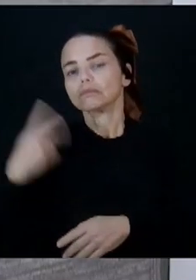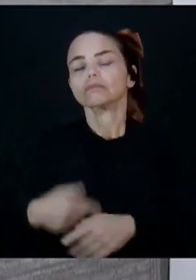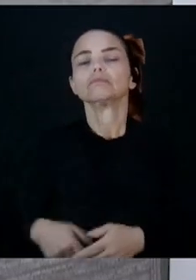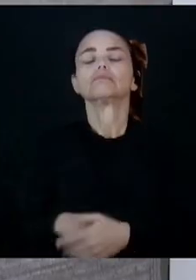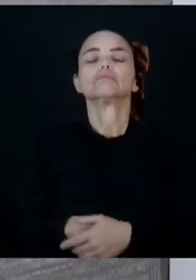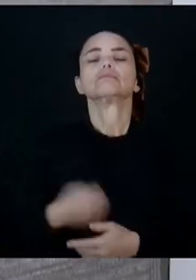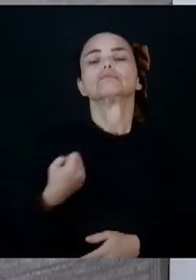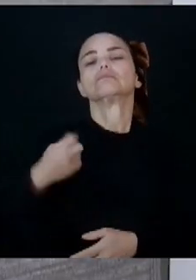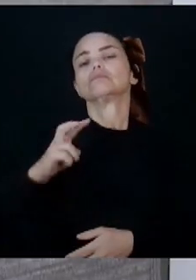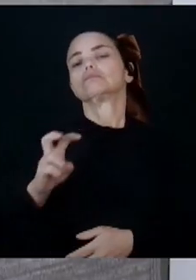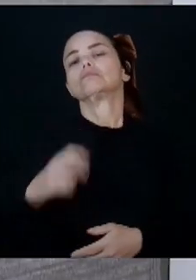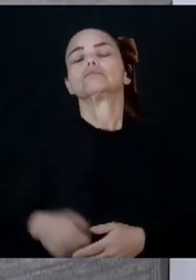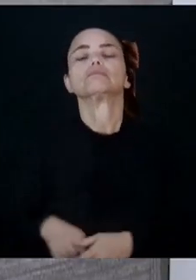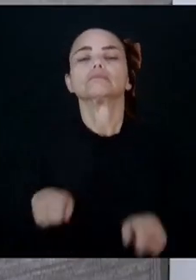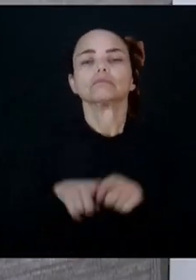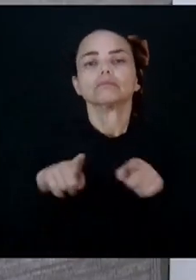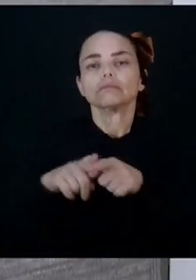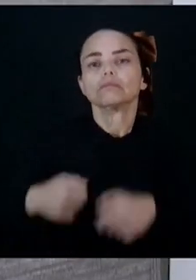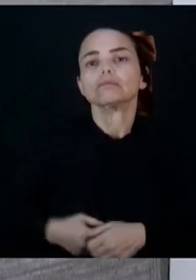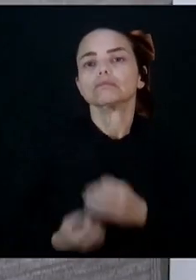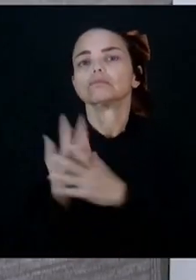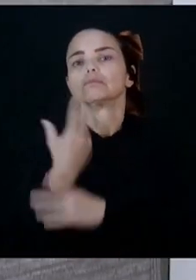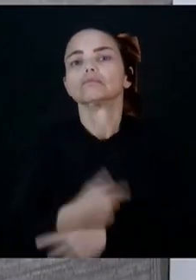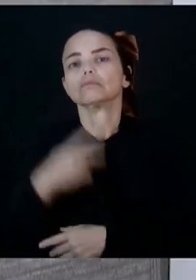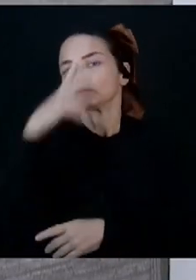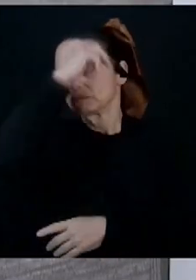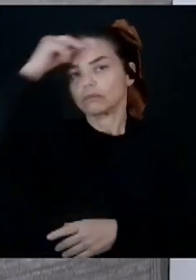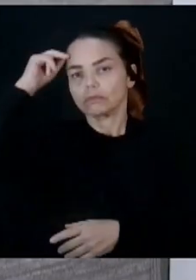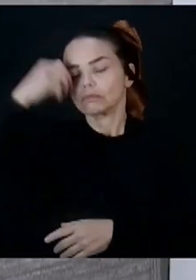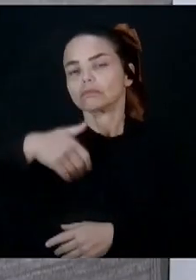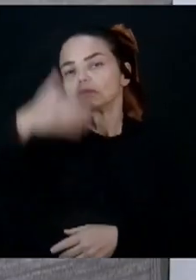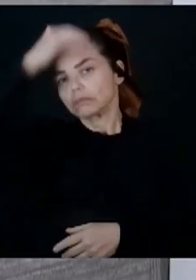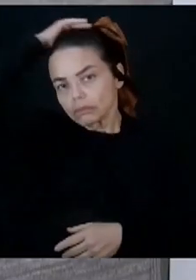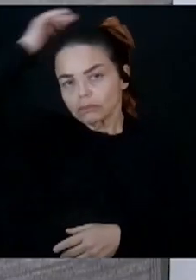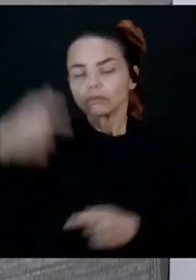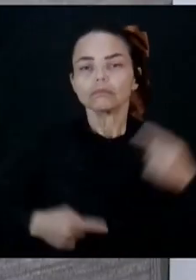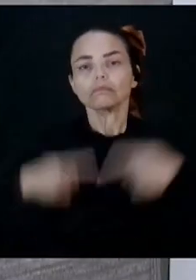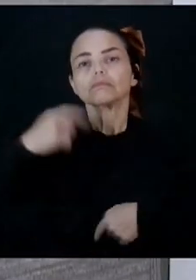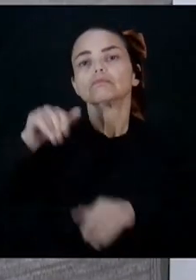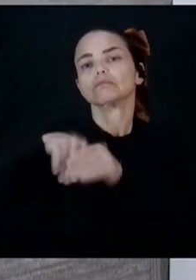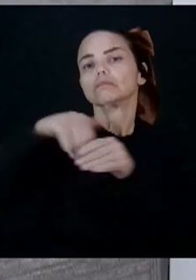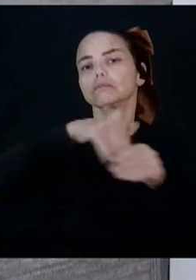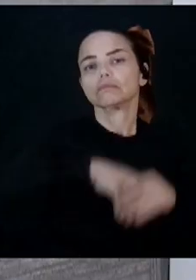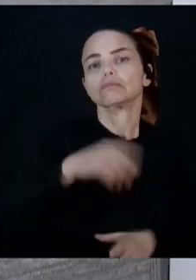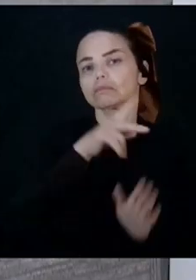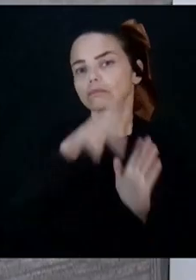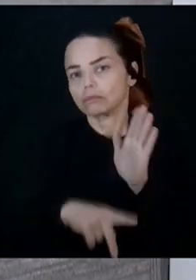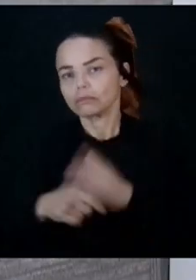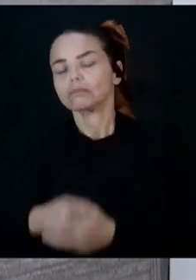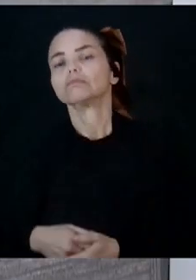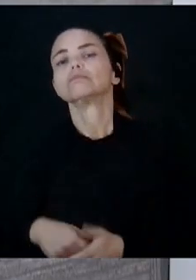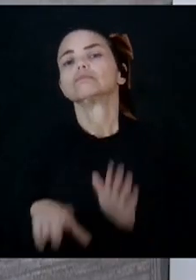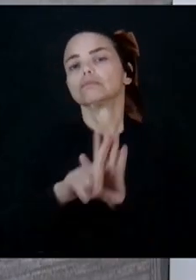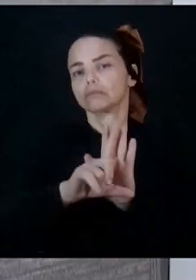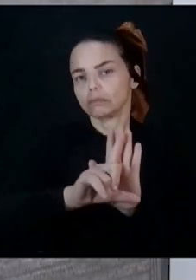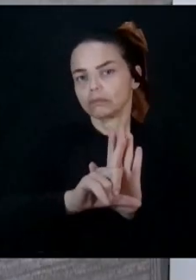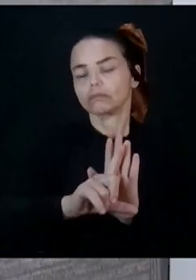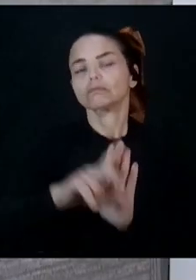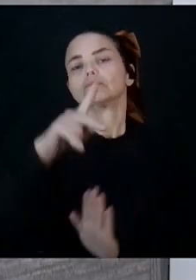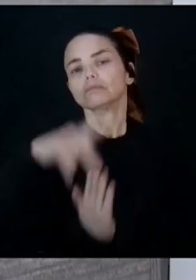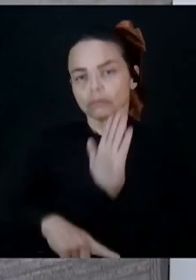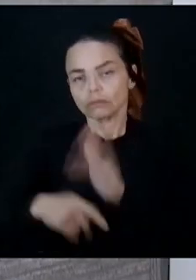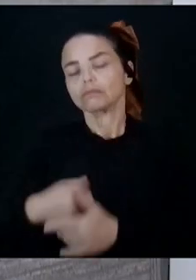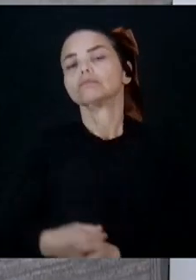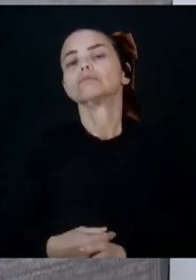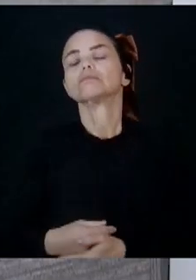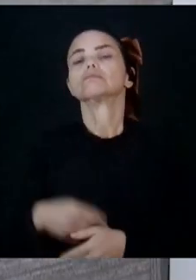5, também de autoria do prefeito municipal, primeira discussão e votação do projeto de lei para repassar